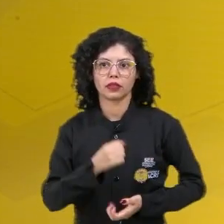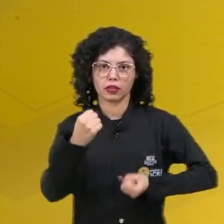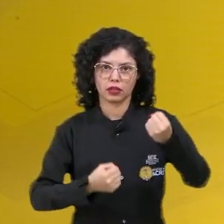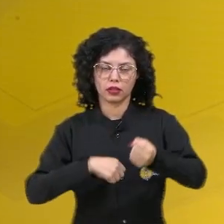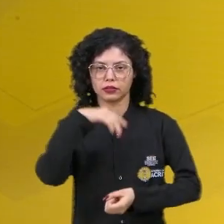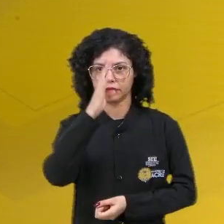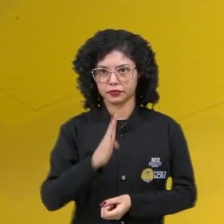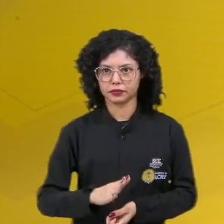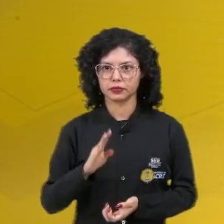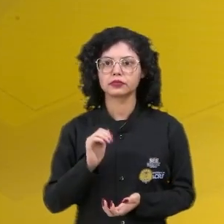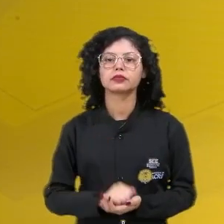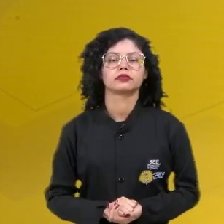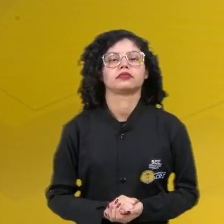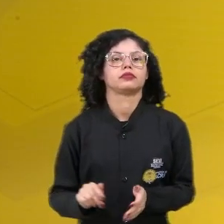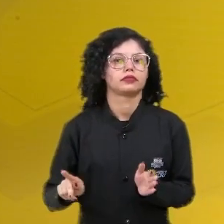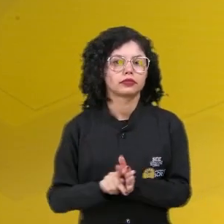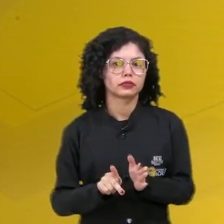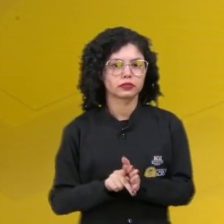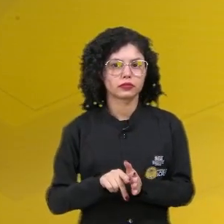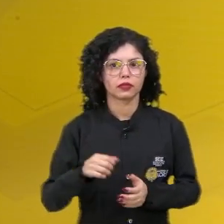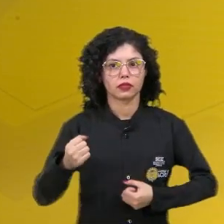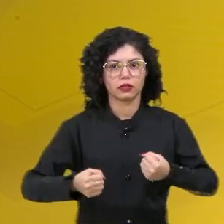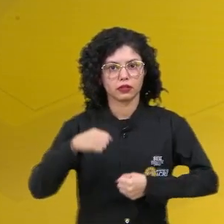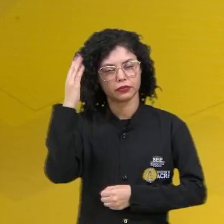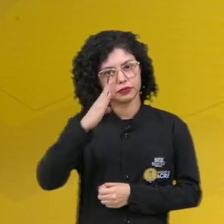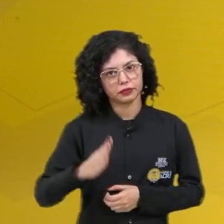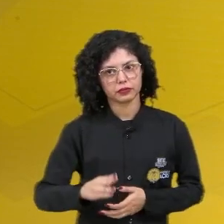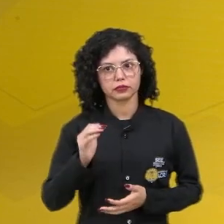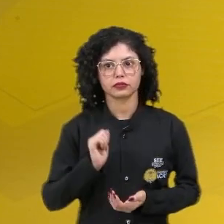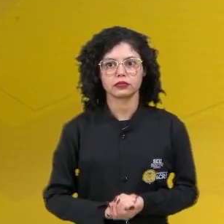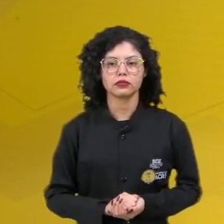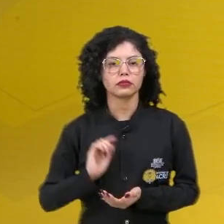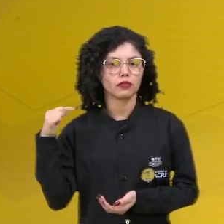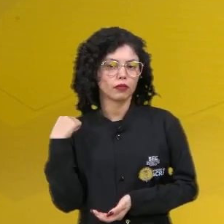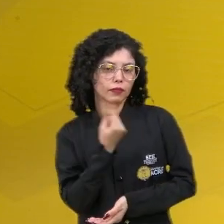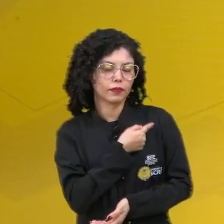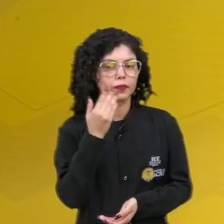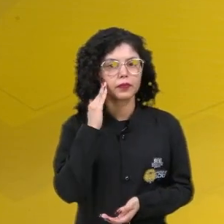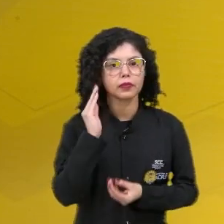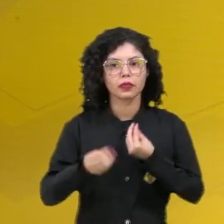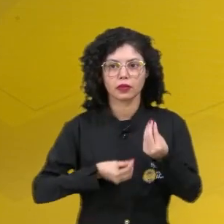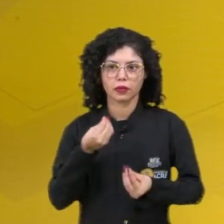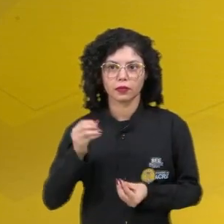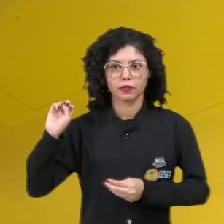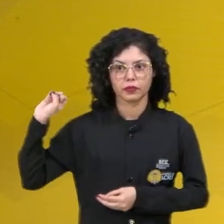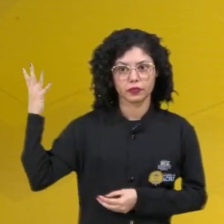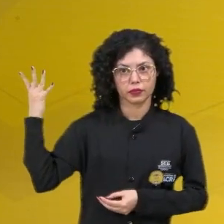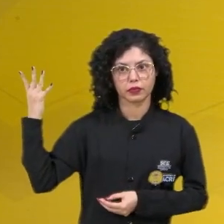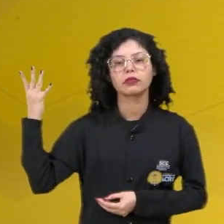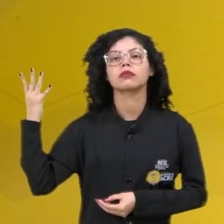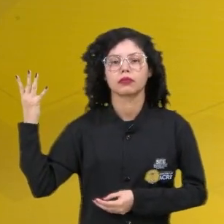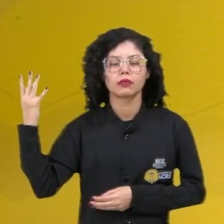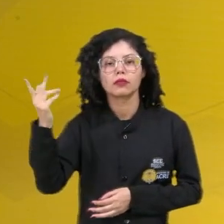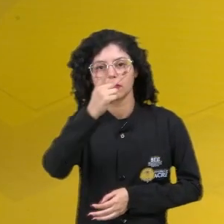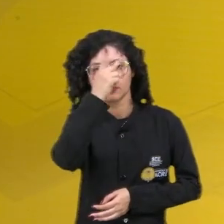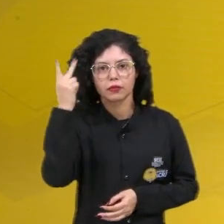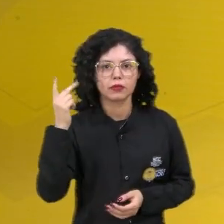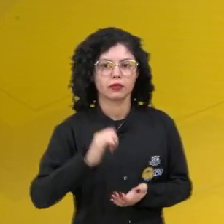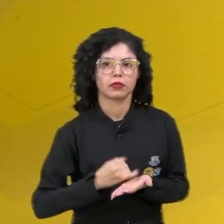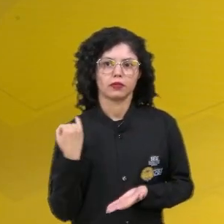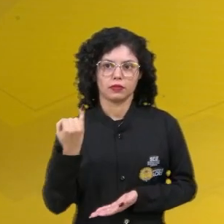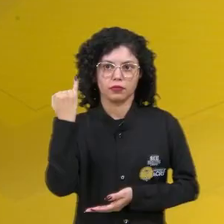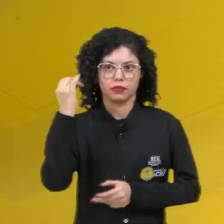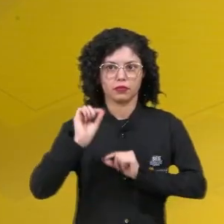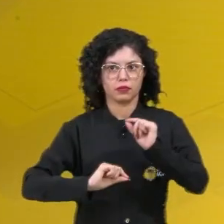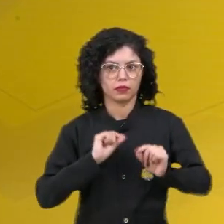Brasil ou Modais de Transporte do Brasil. Nós vamos entender como acontece todo esse transporte aí de pessoas e